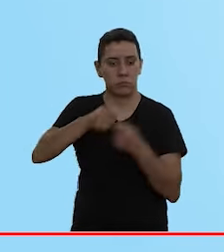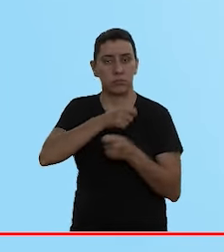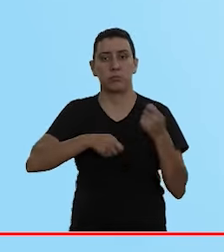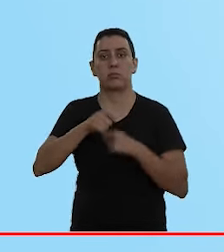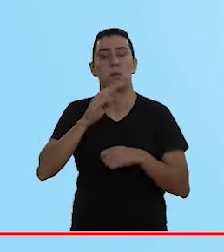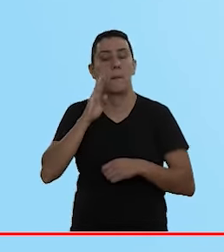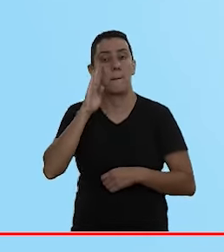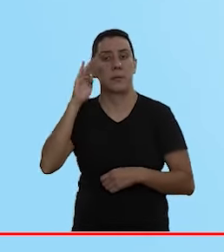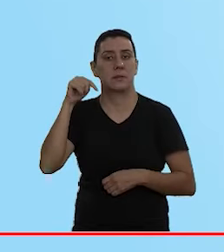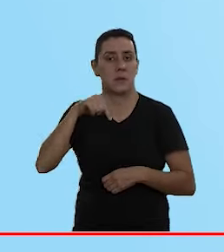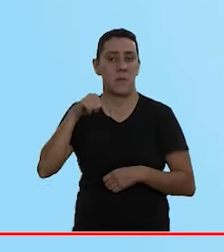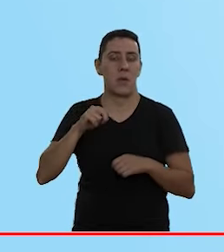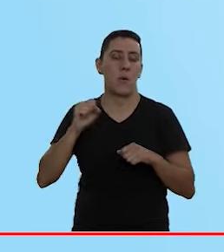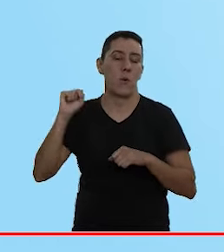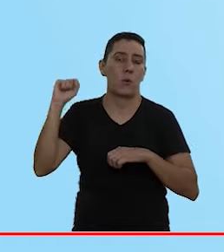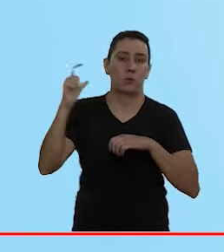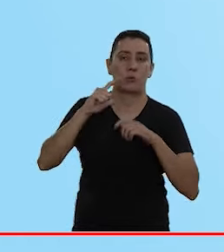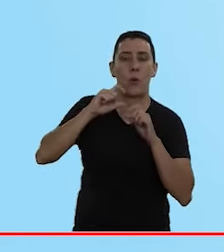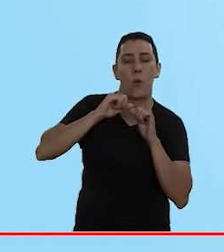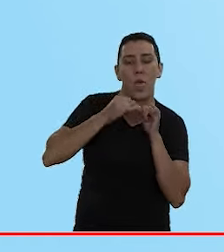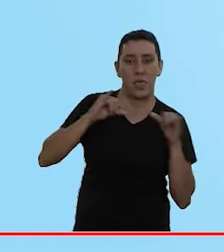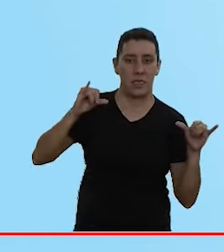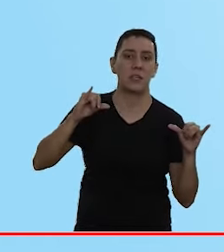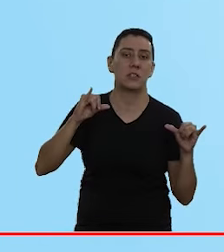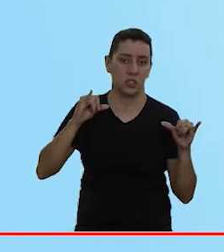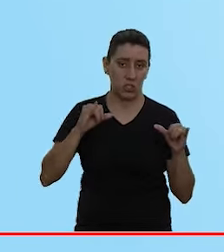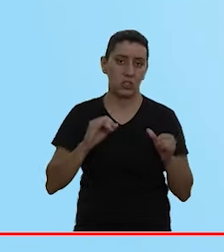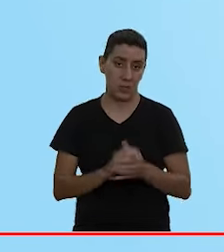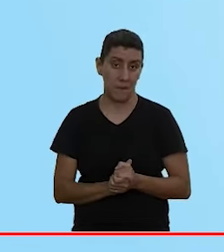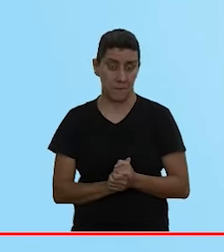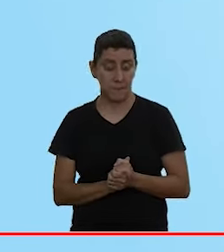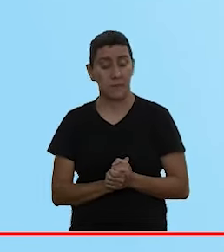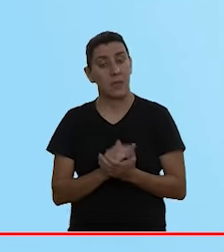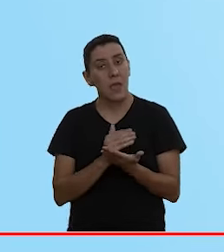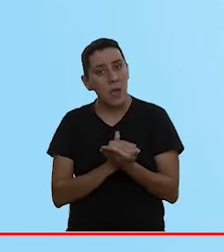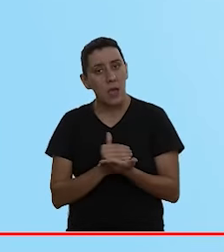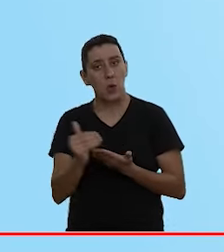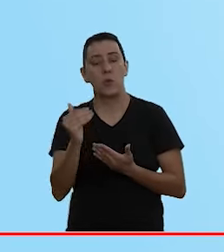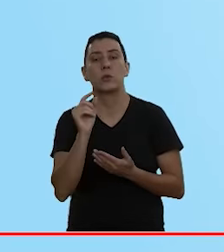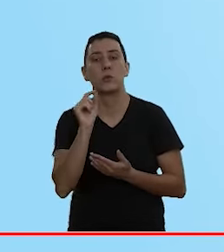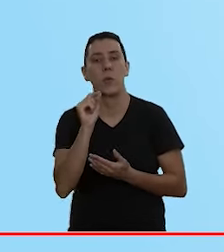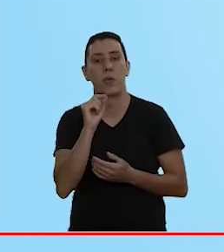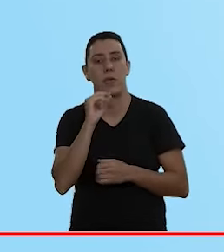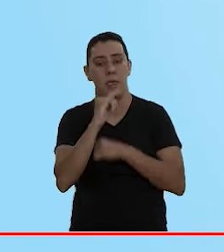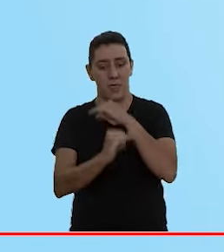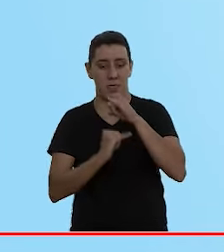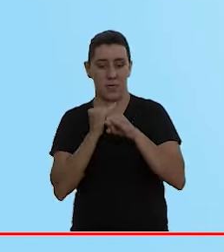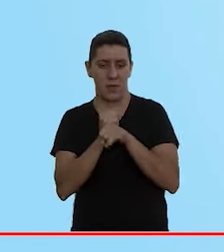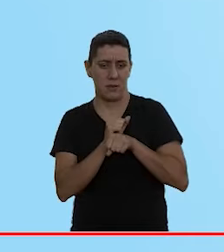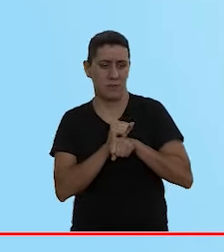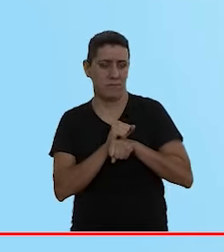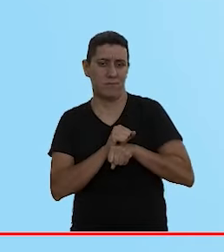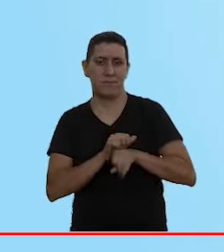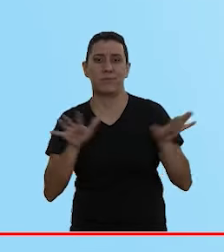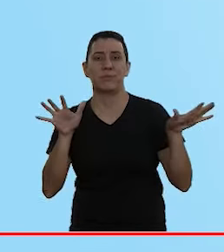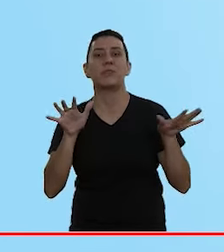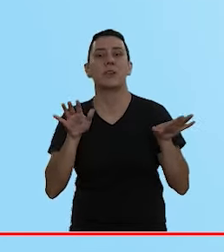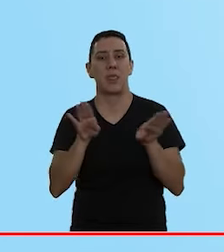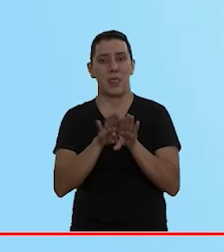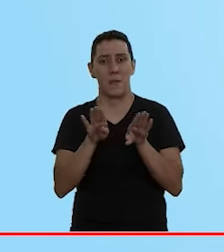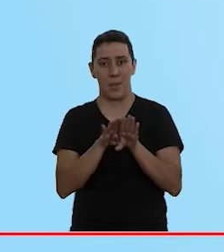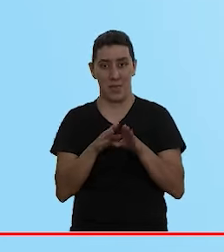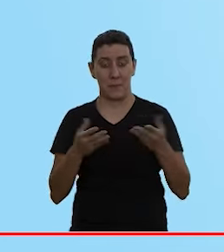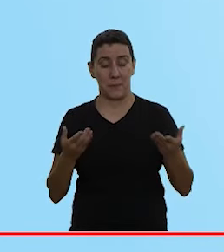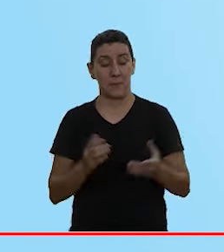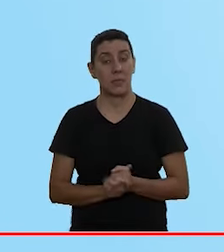fotovoltaicos, e também quando a digitalização dos sistemas fotovoltaicos começou a ocorrer. Então, nesse período aí, nos últimos 5,